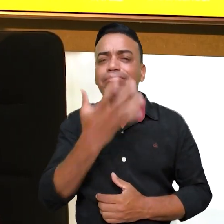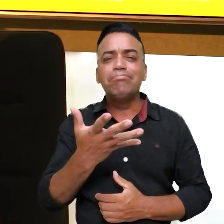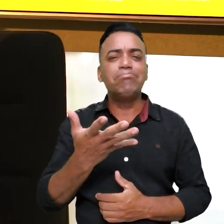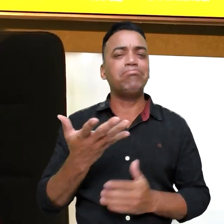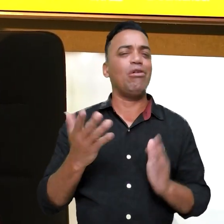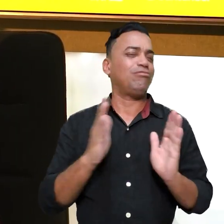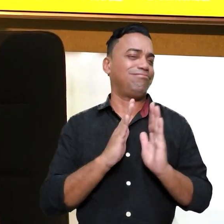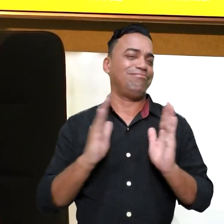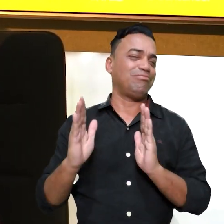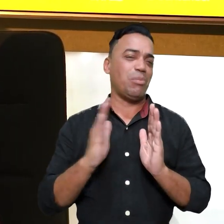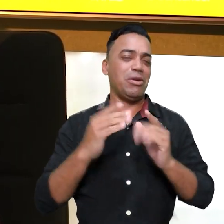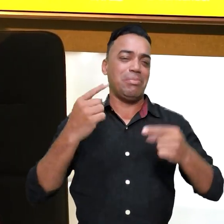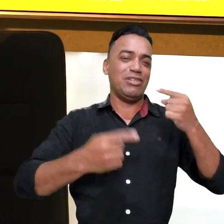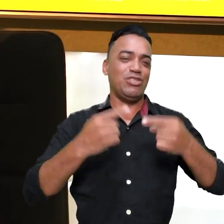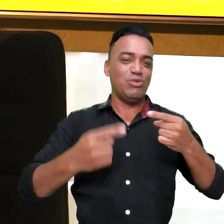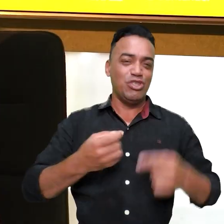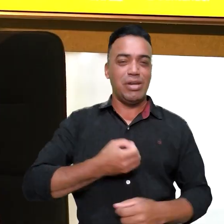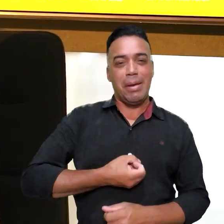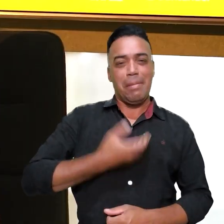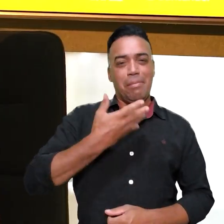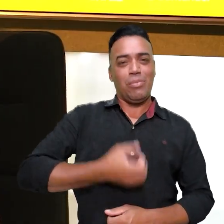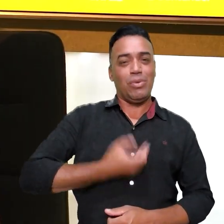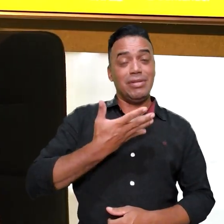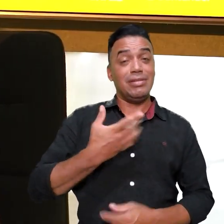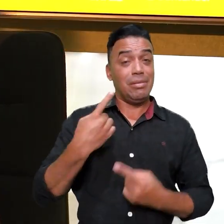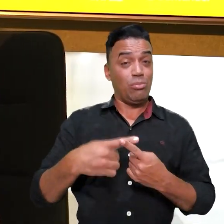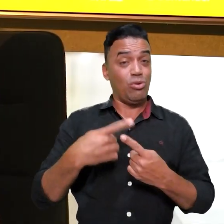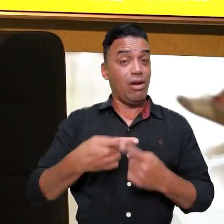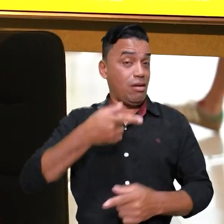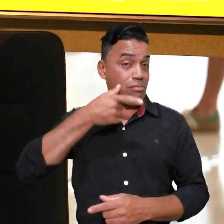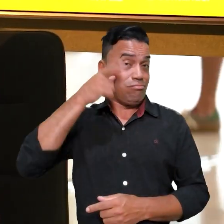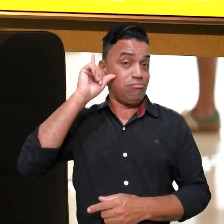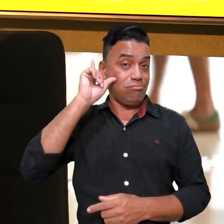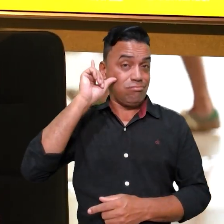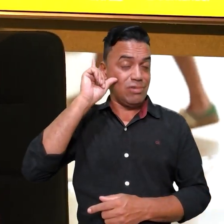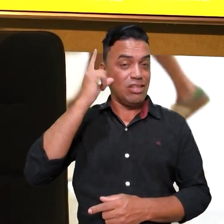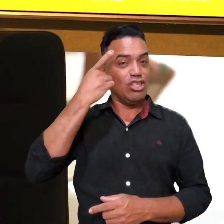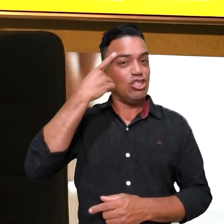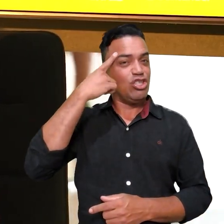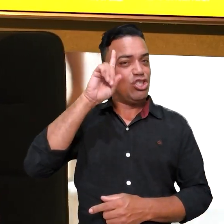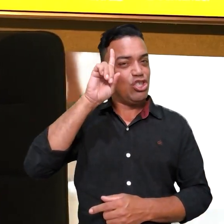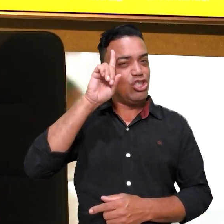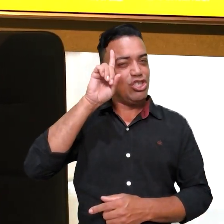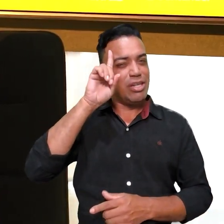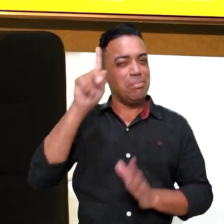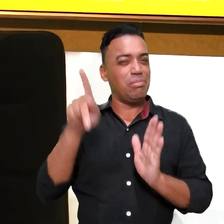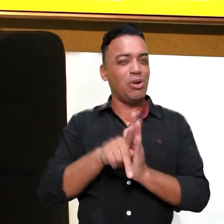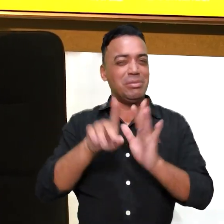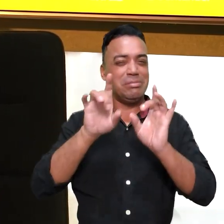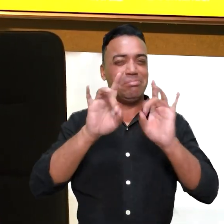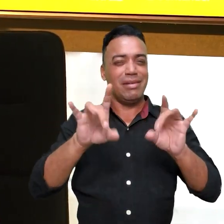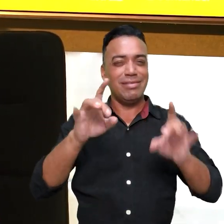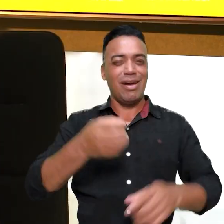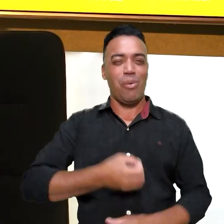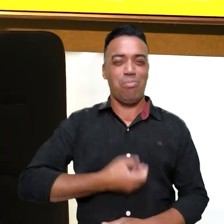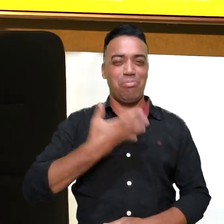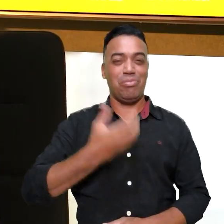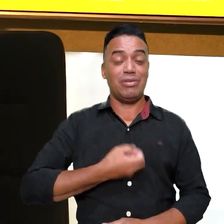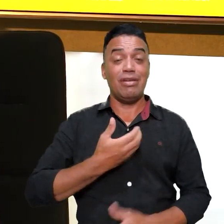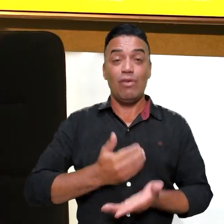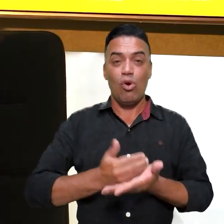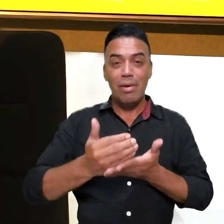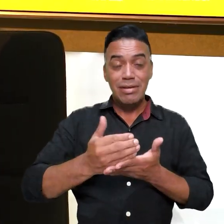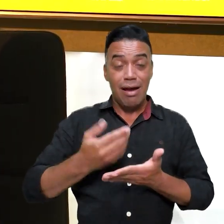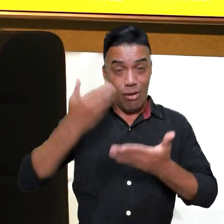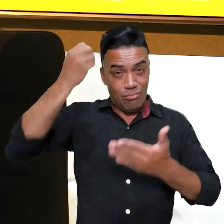cabeça um chapéu de palha com uma faixa branca. Ela traja vestido longo de mangas compridas, preto, estampado com pequenas estrelas